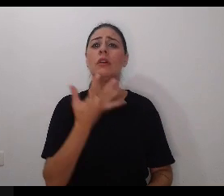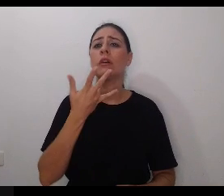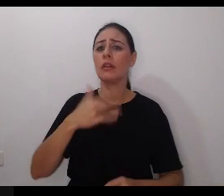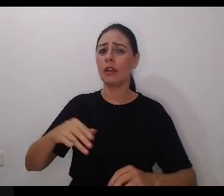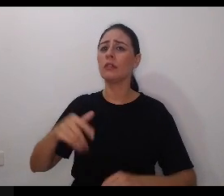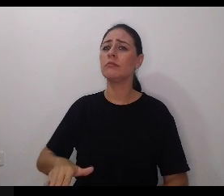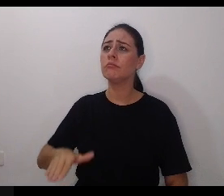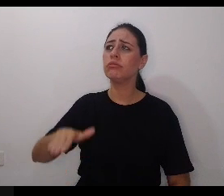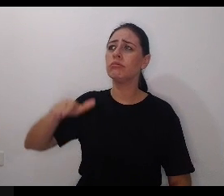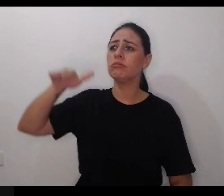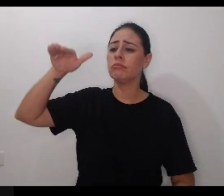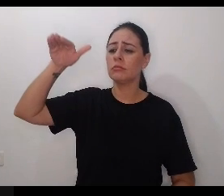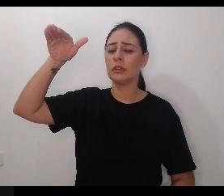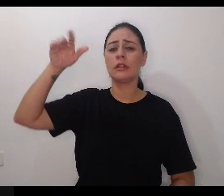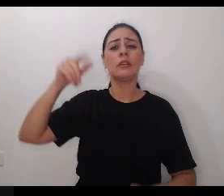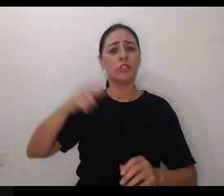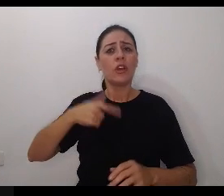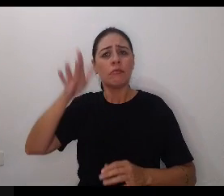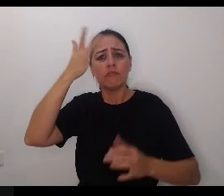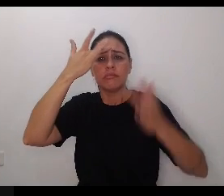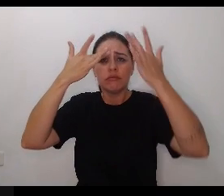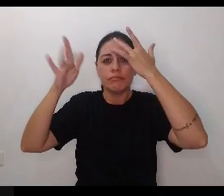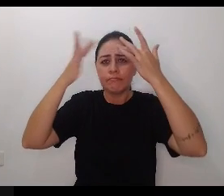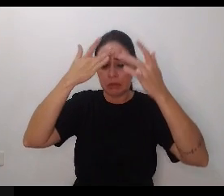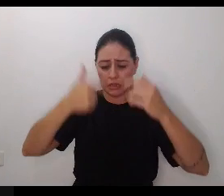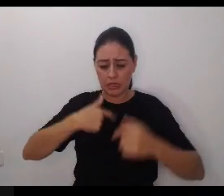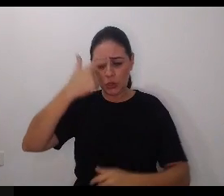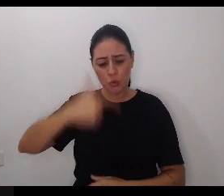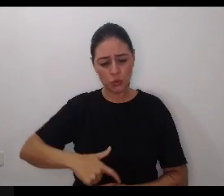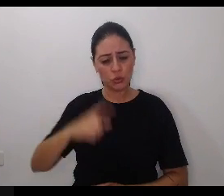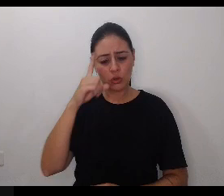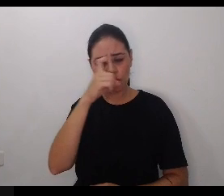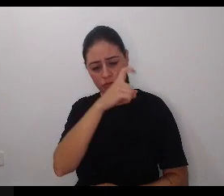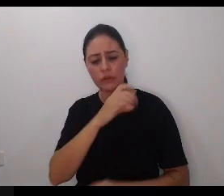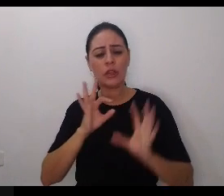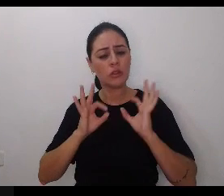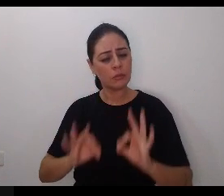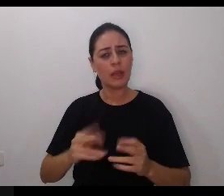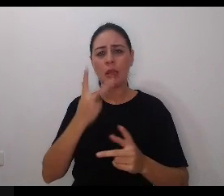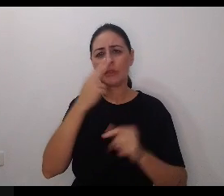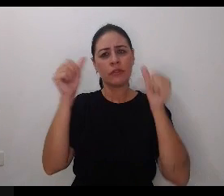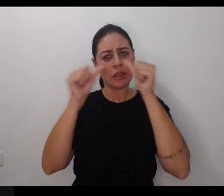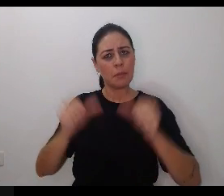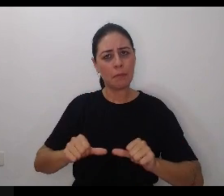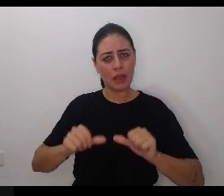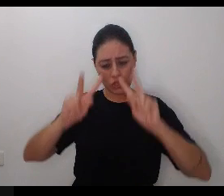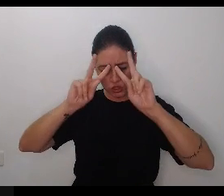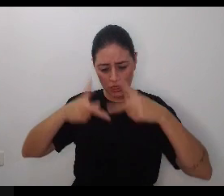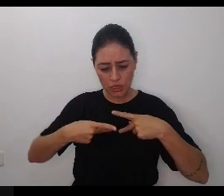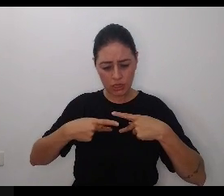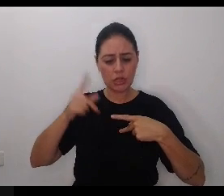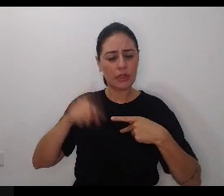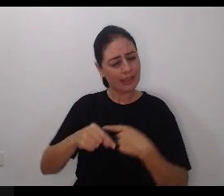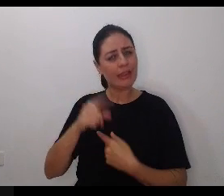se vê, né? Então, às vezes a família fala, porque fulano é muito difícil, fulano é uma pessoa difícil,